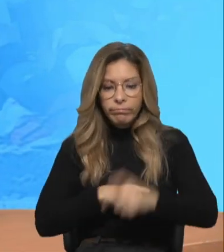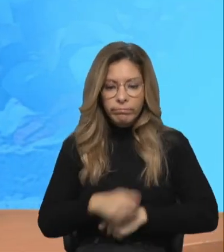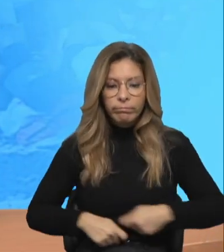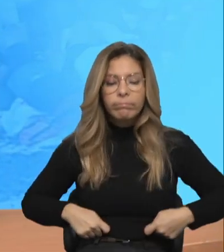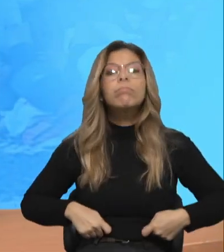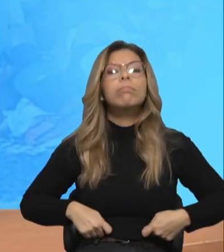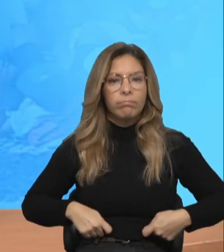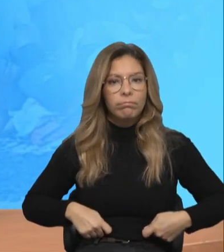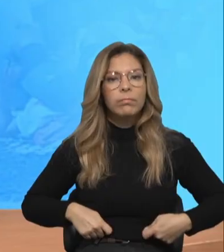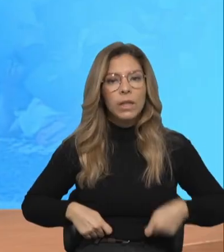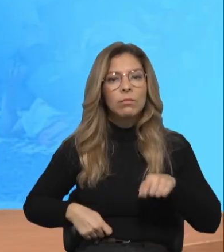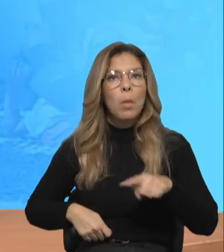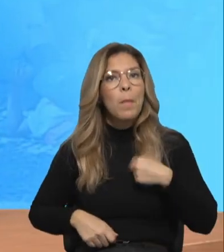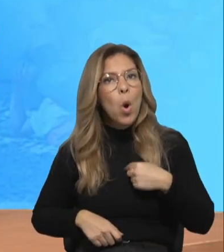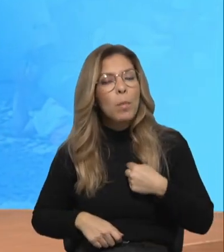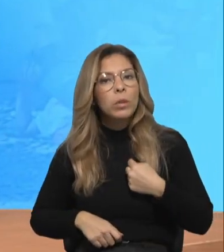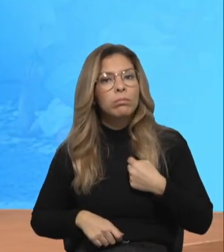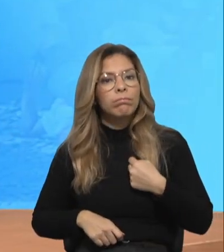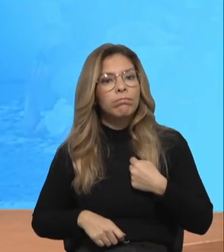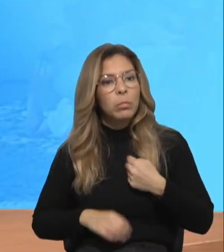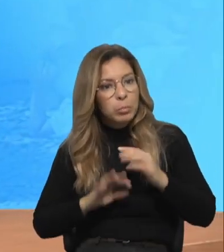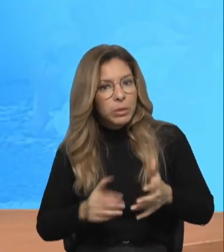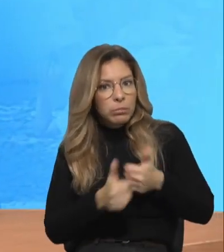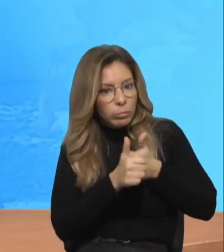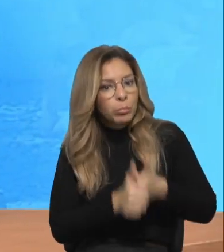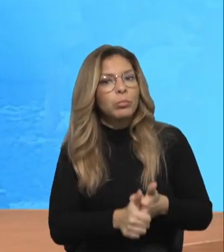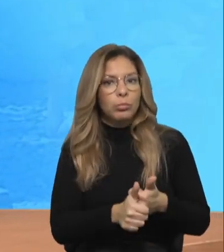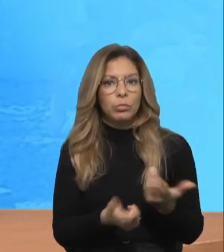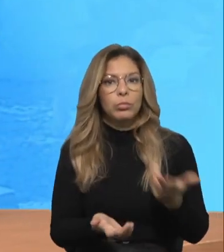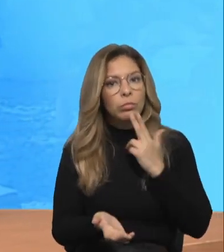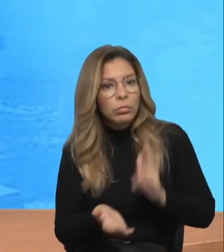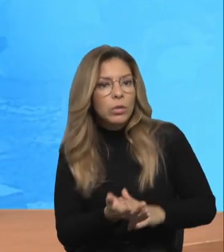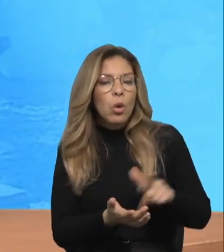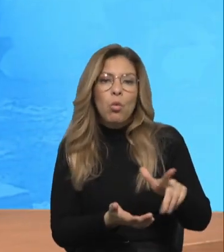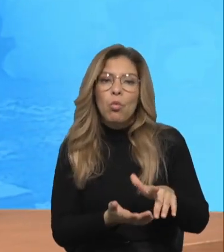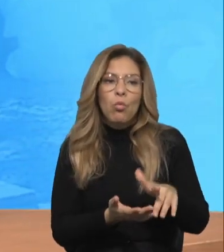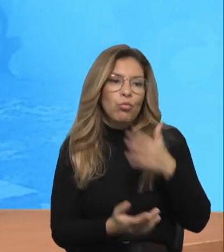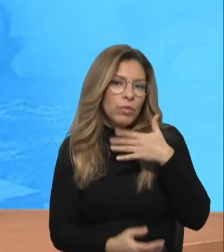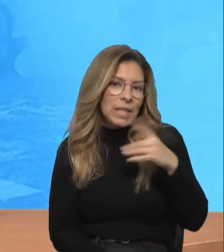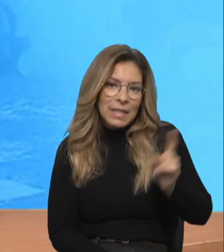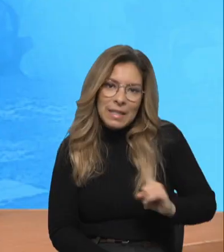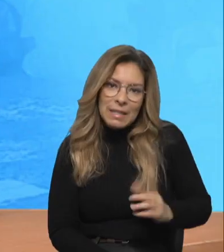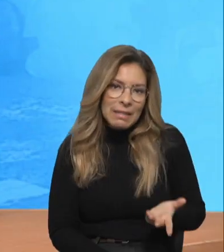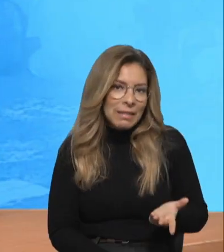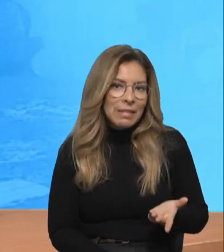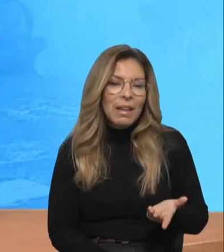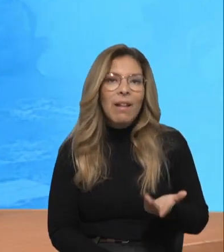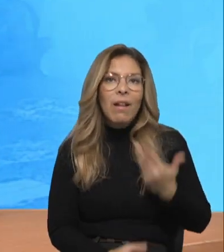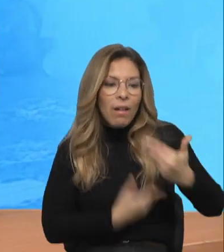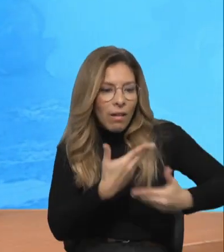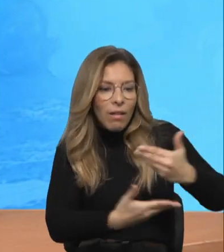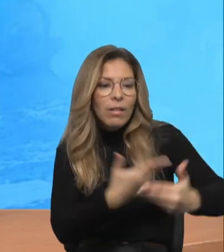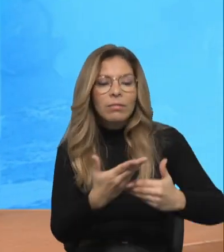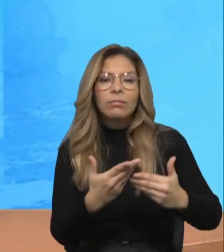que, mesmo que isto fosse necessário, e era necessário, não bastava para construirmos uma sociedade realmente